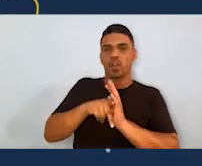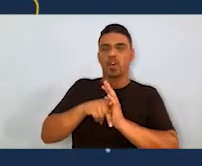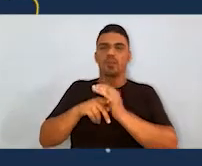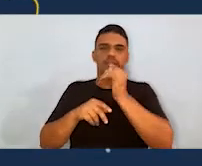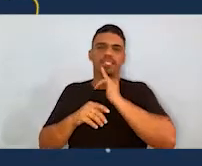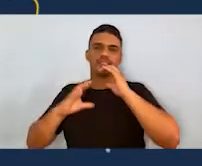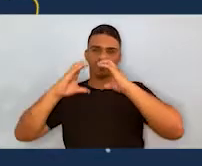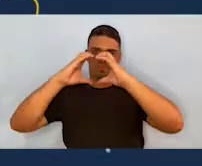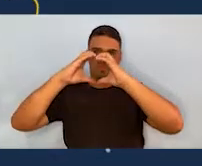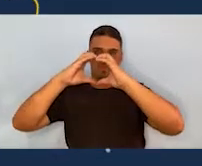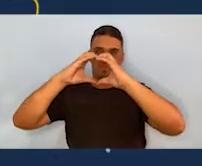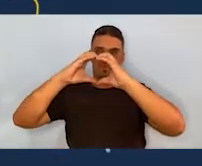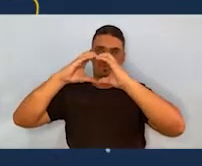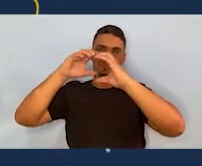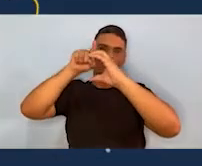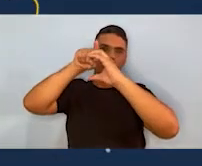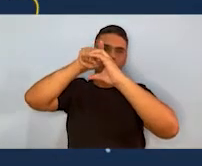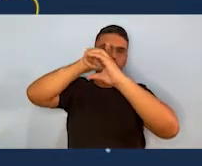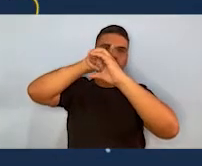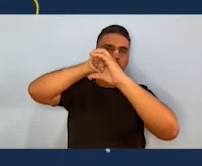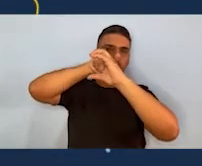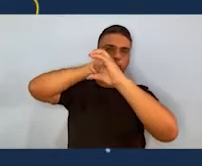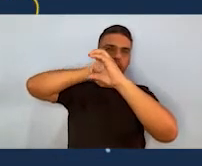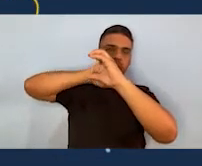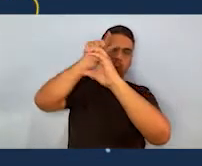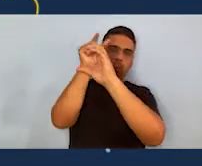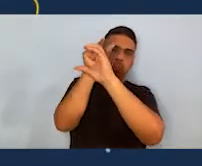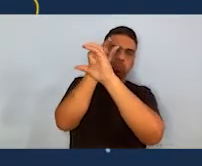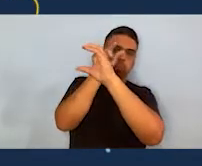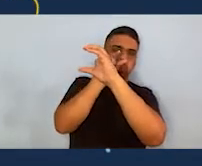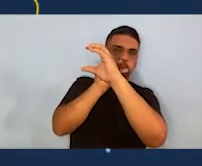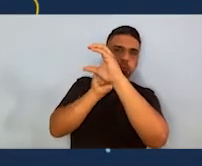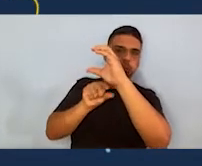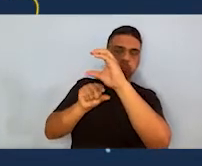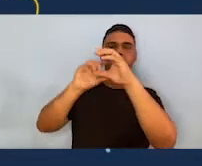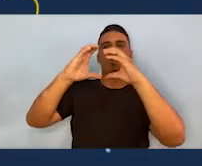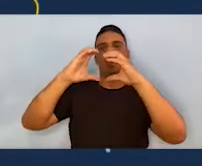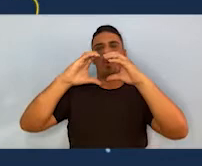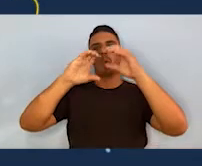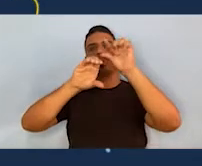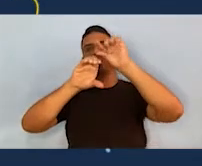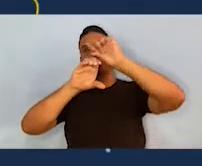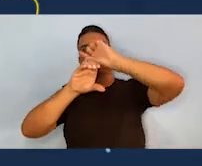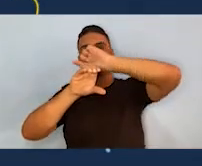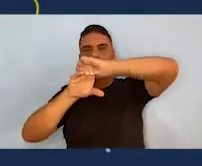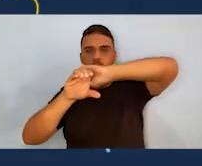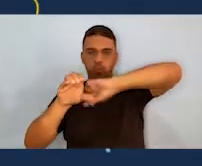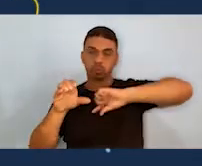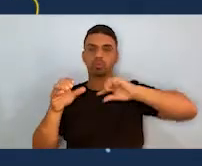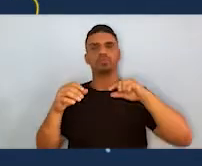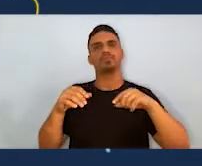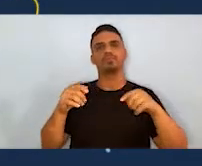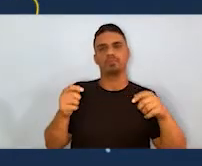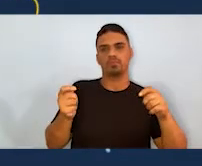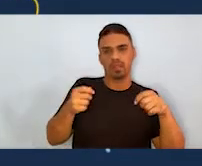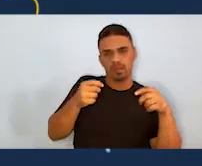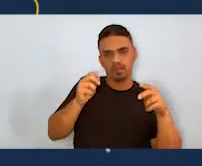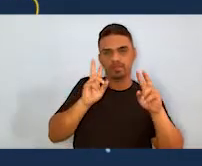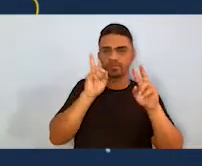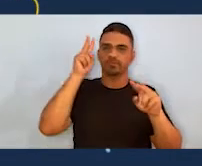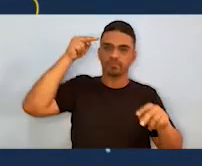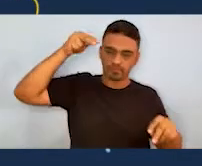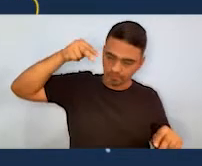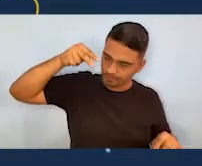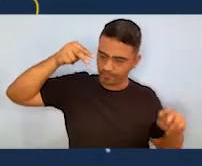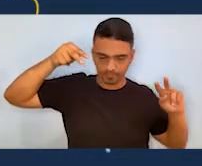muitas vezes, se eu tivesse feito essa maçã, sei lá, isométrica, a gente poderia ter uma noção maior do volume dela, vista meio